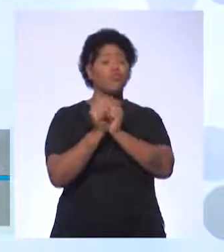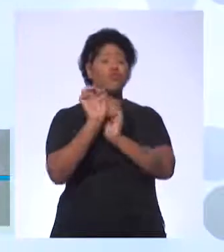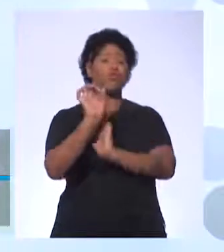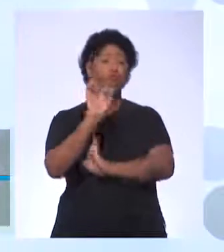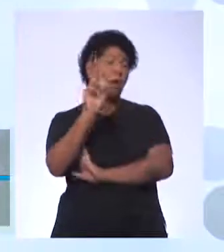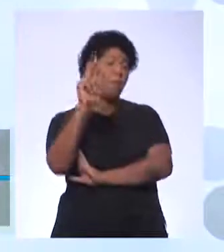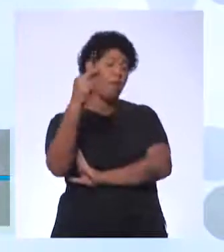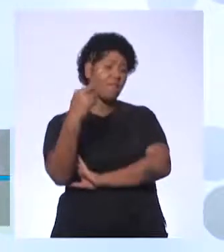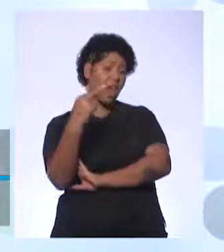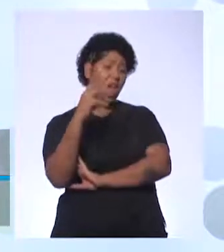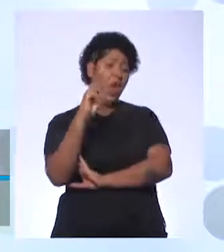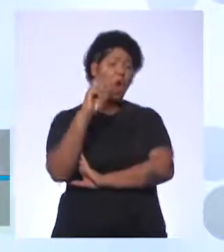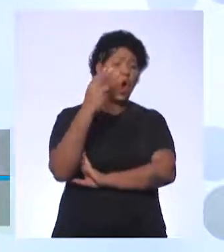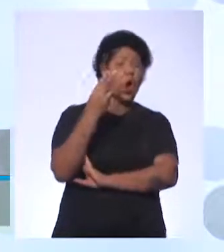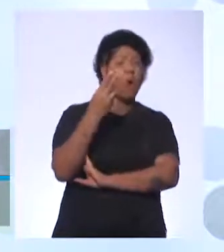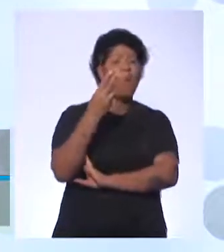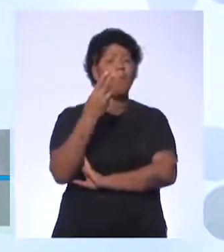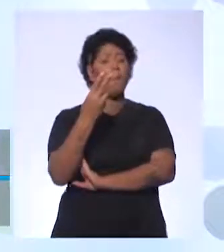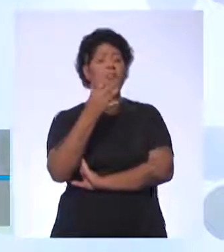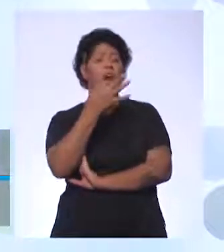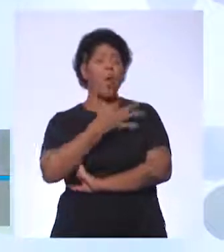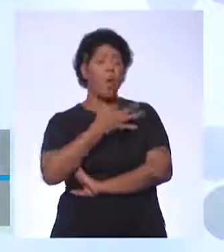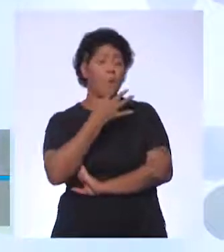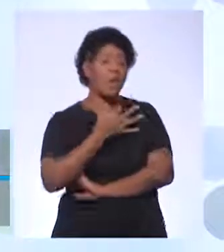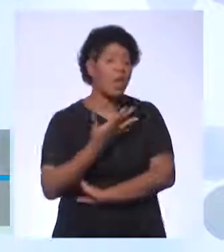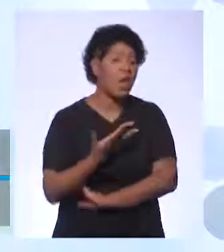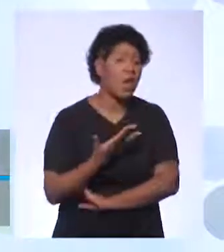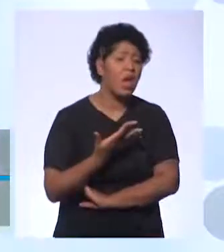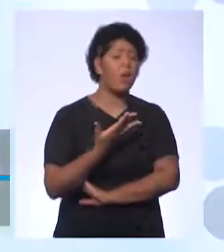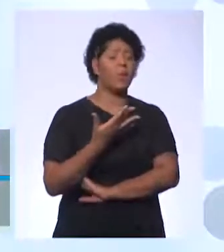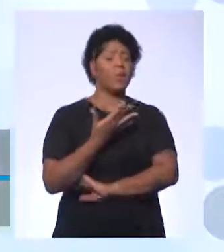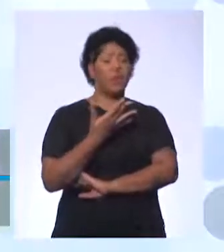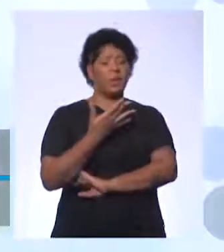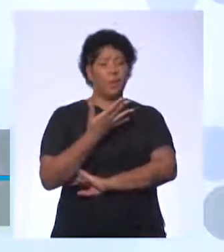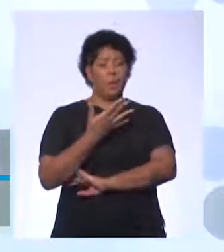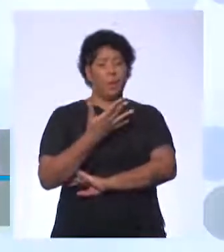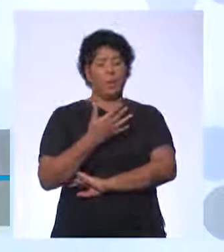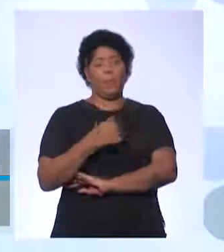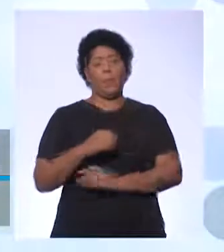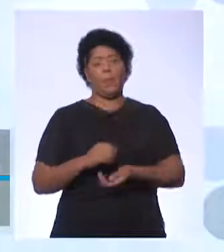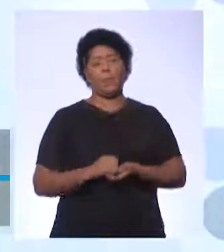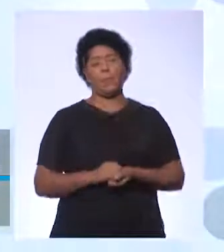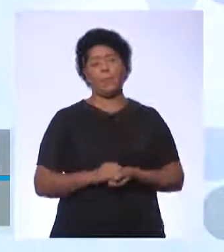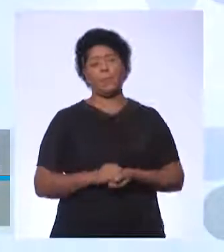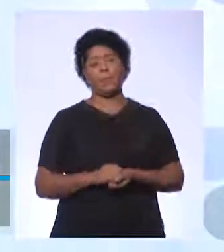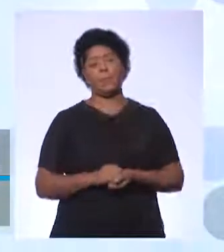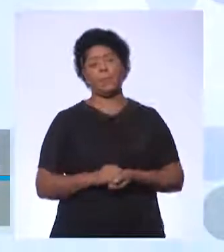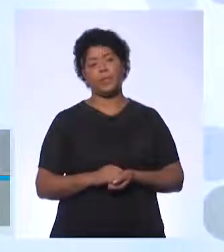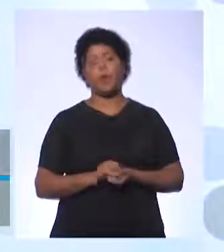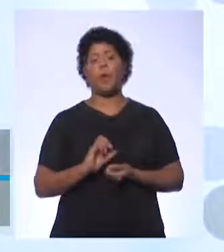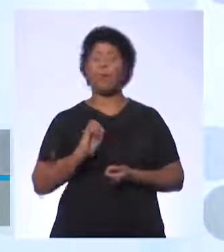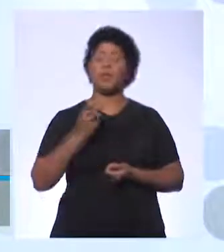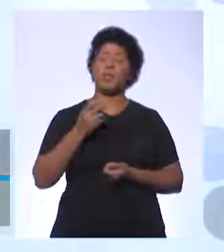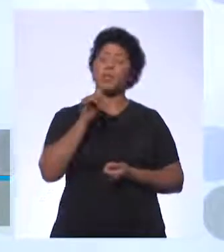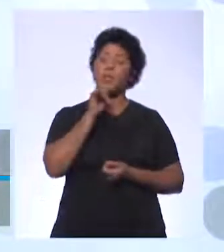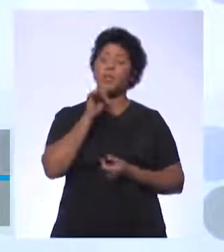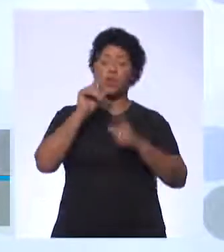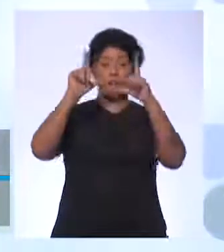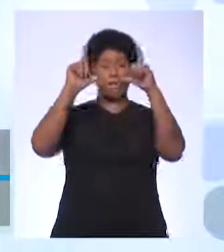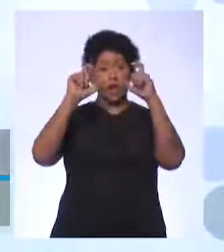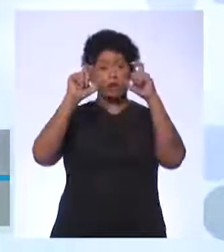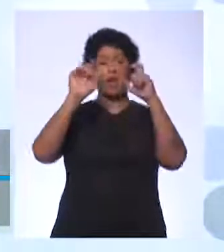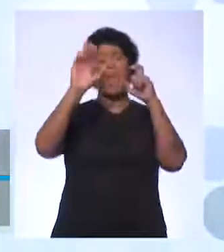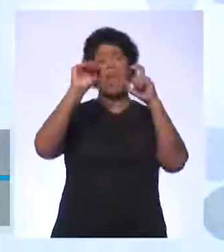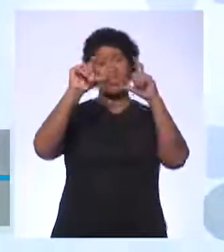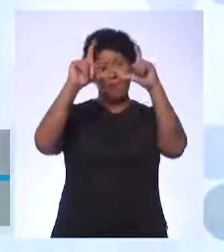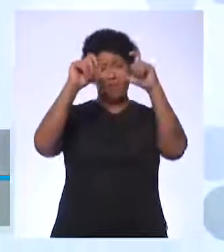somente para alguma parte de tirar. No caso, se você for fazer a amostra de foto, seria tirar foto. No caso, se você gravar, também para auxiliar na gravação.